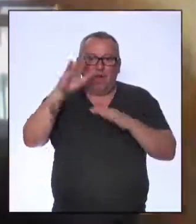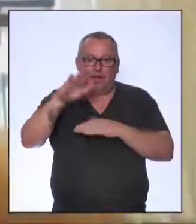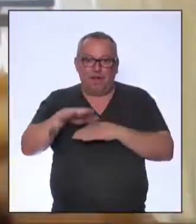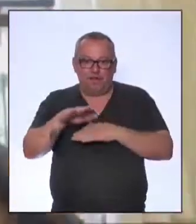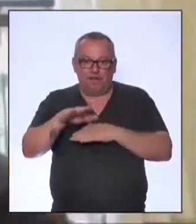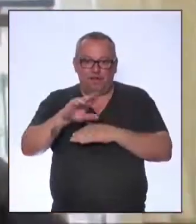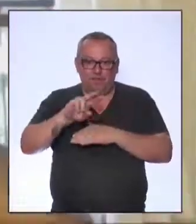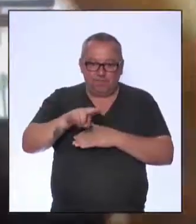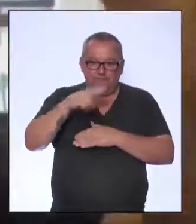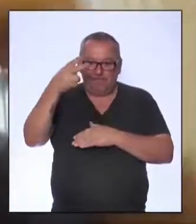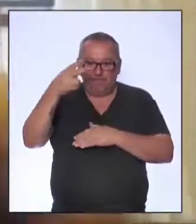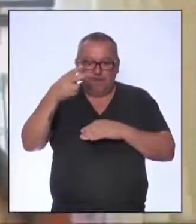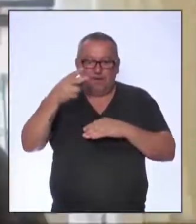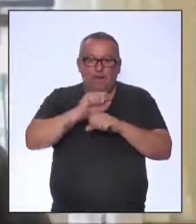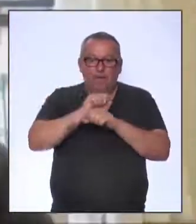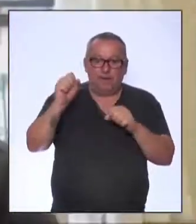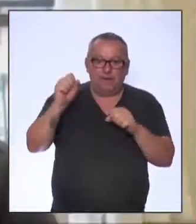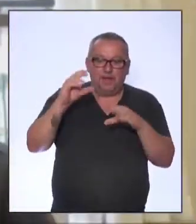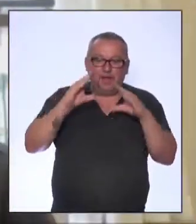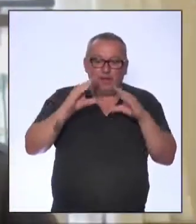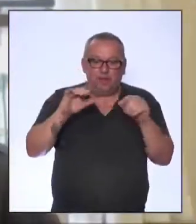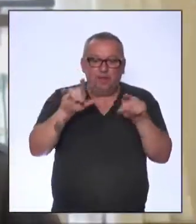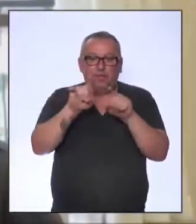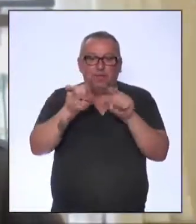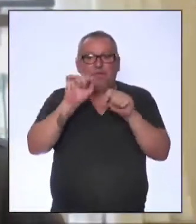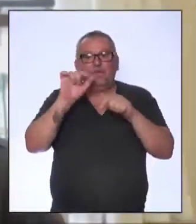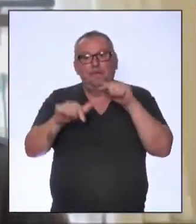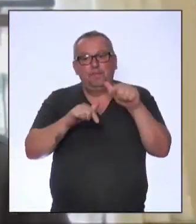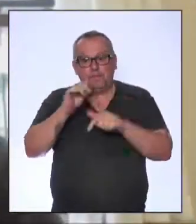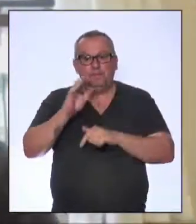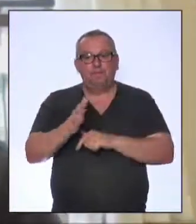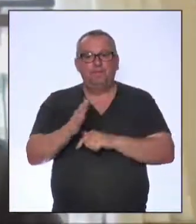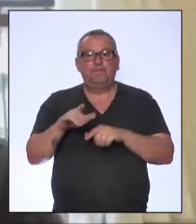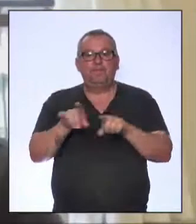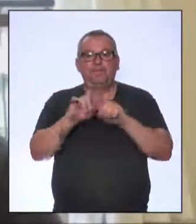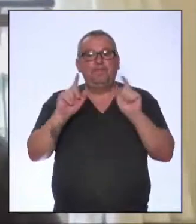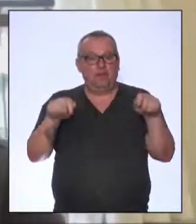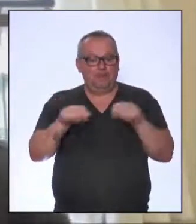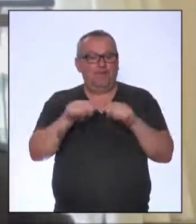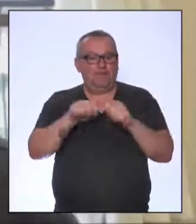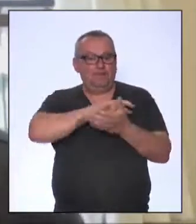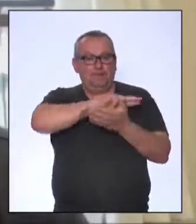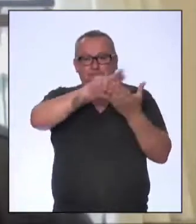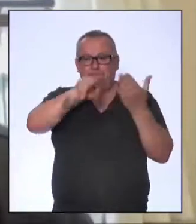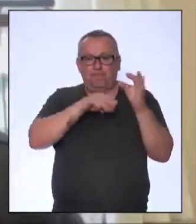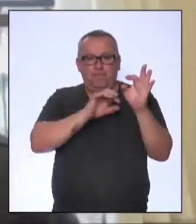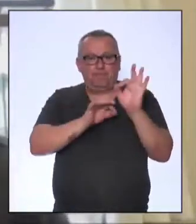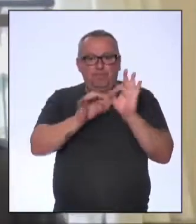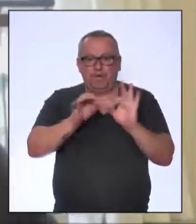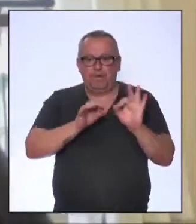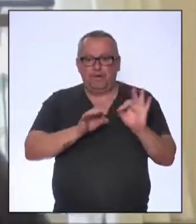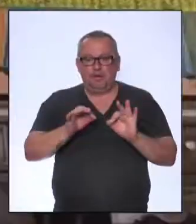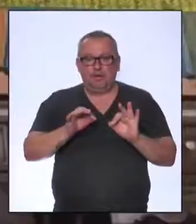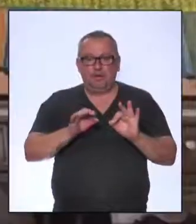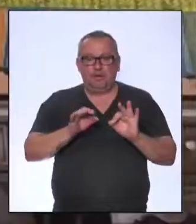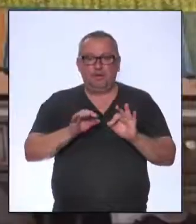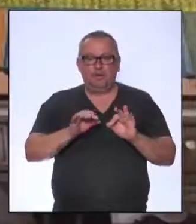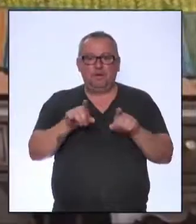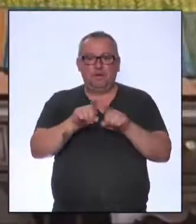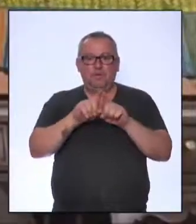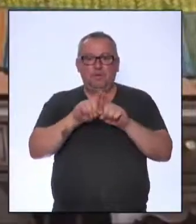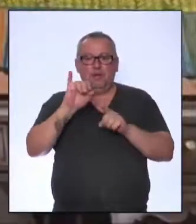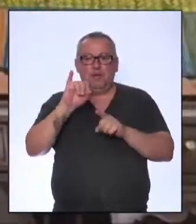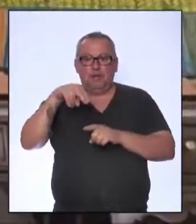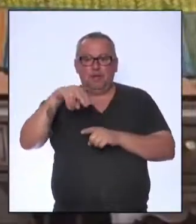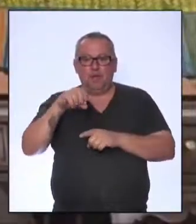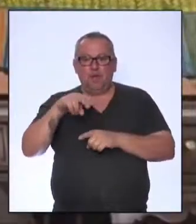contraturno, manhã, noite, e fazem esse trabalho já. Então, dá para se fazer inúmeros projetos. E o Inova